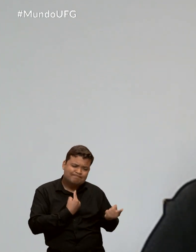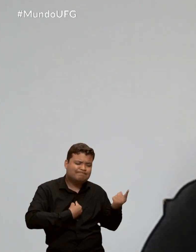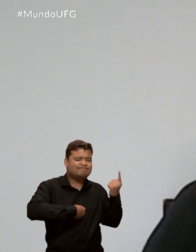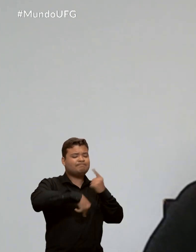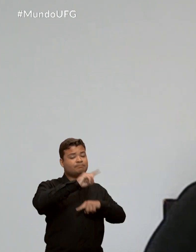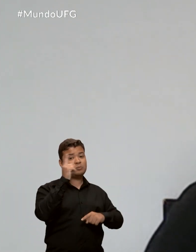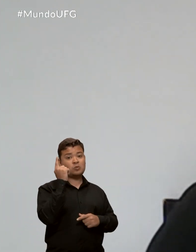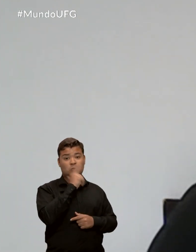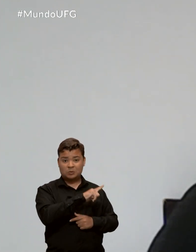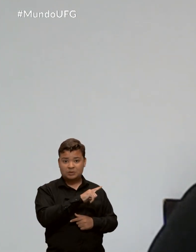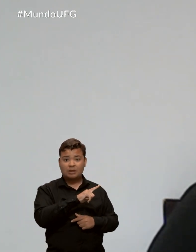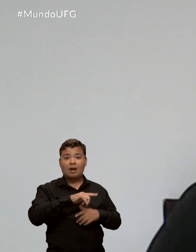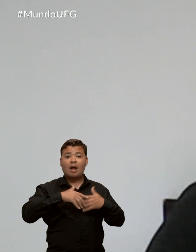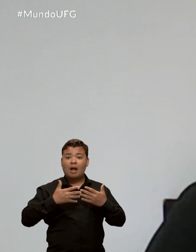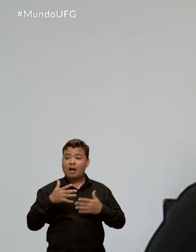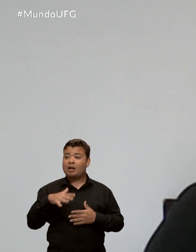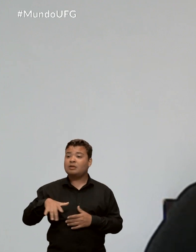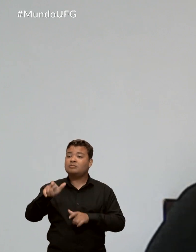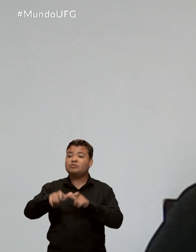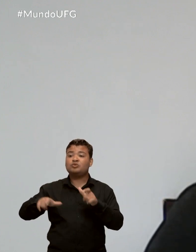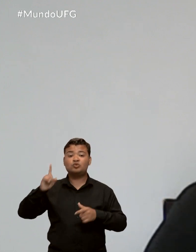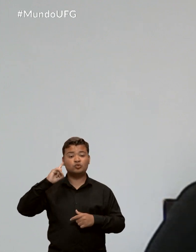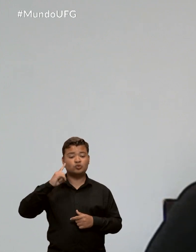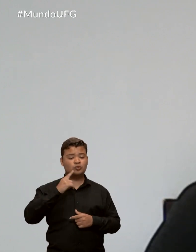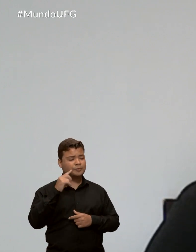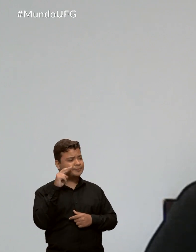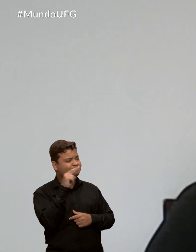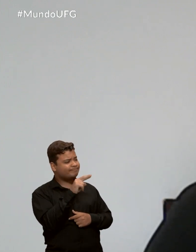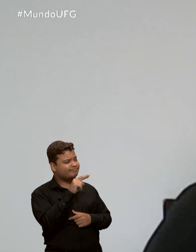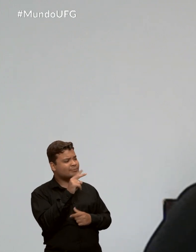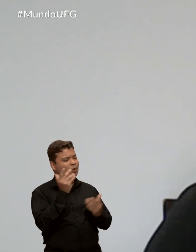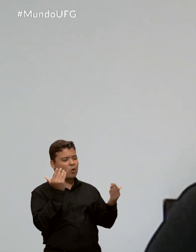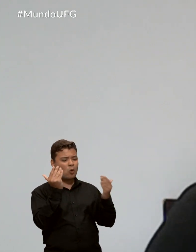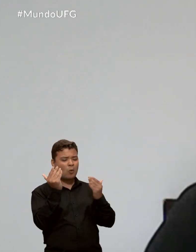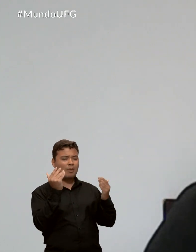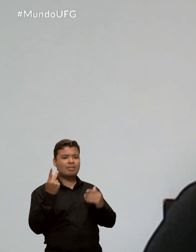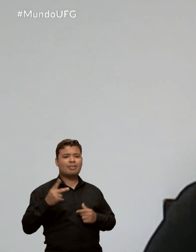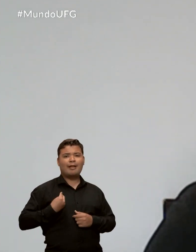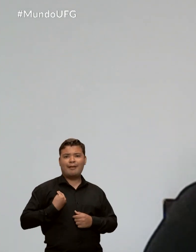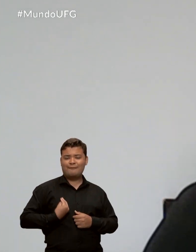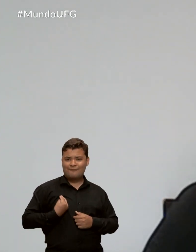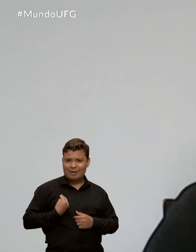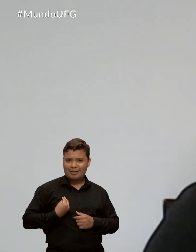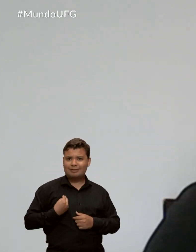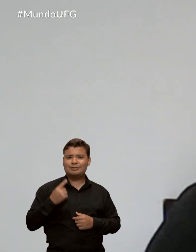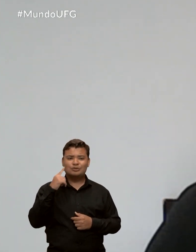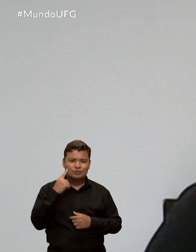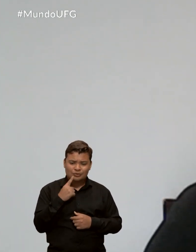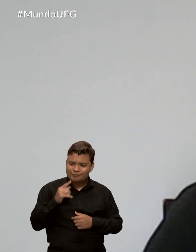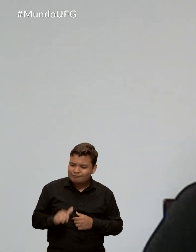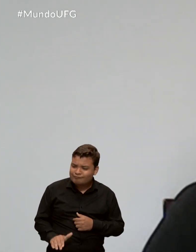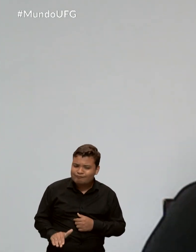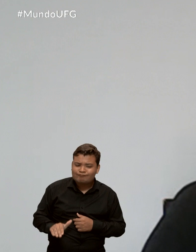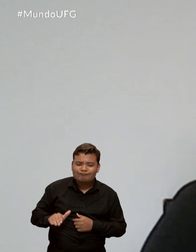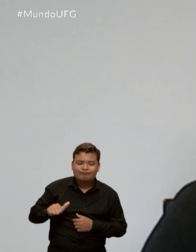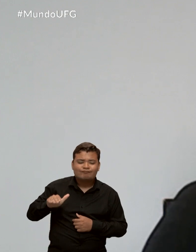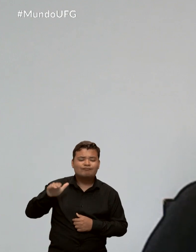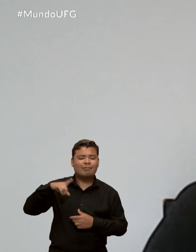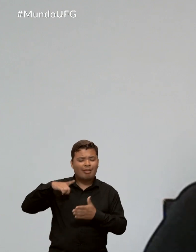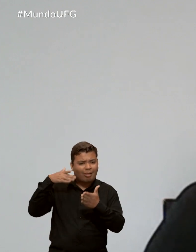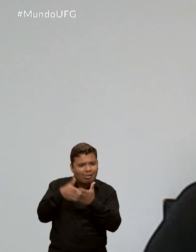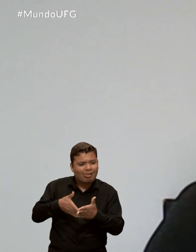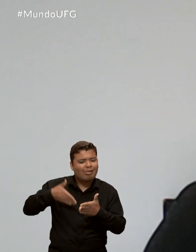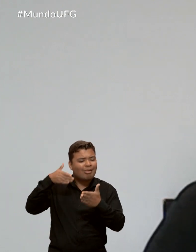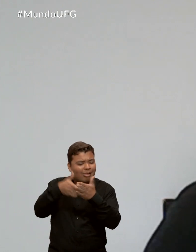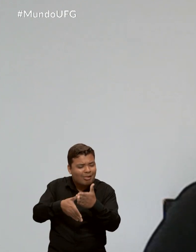Então, os surdos faziam uma relação com a vida dele, com as barreiras que ele sofre desde a infância.